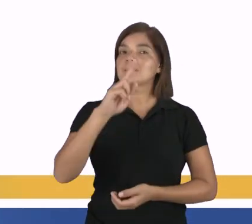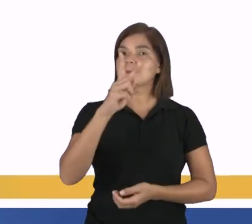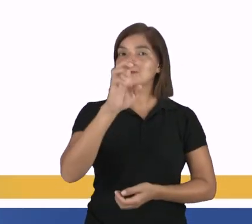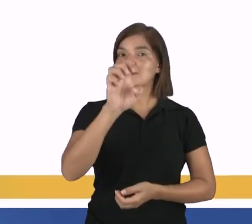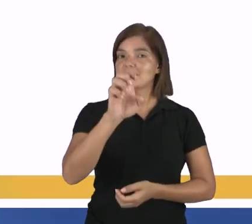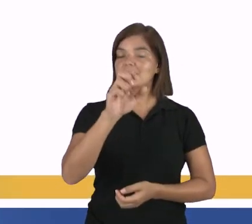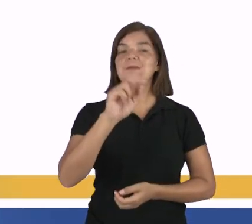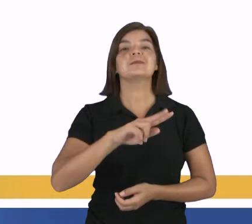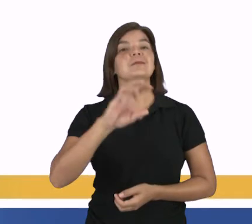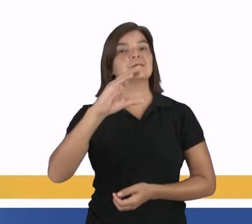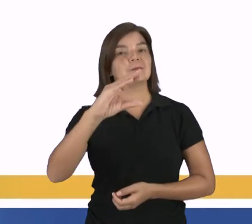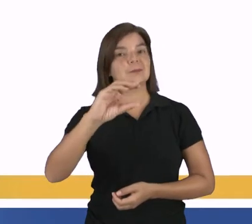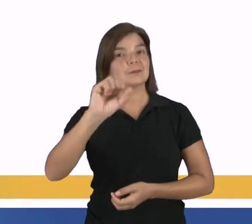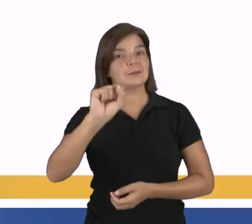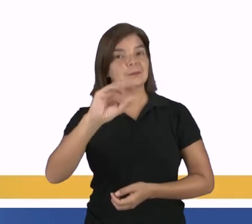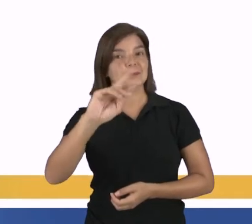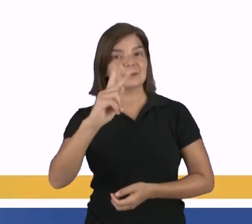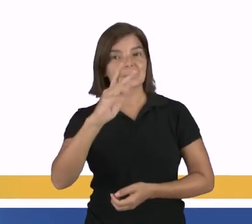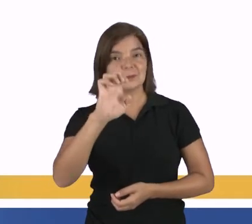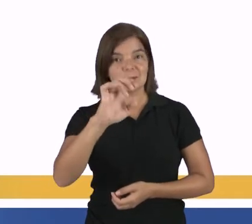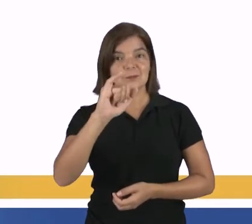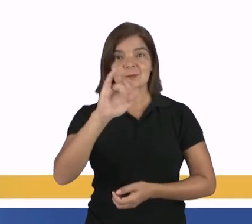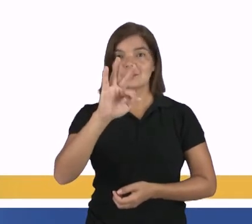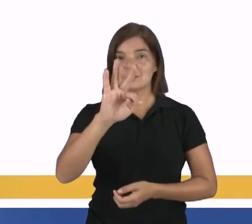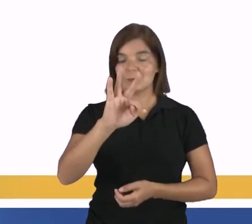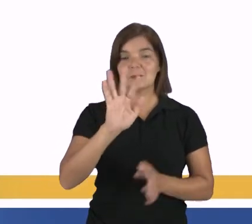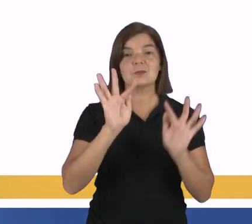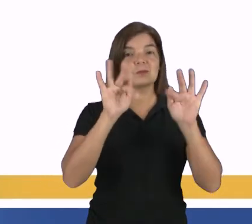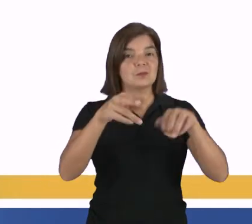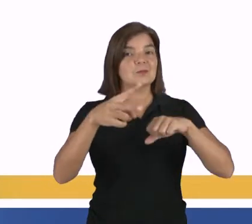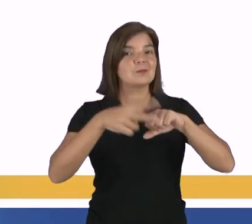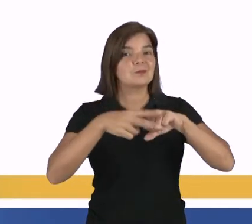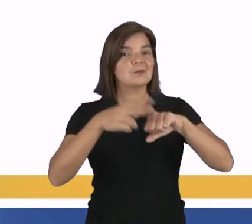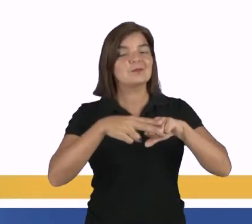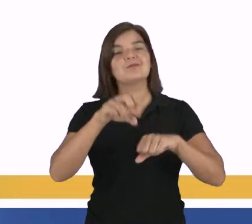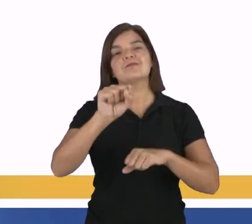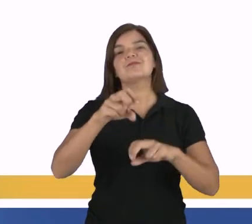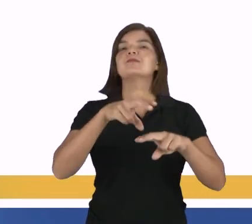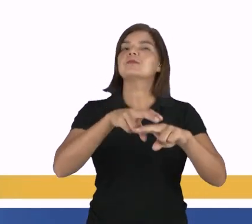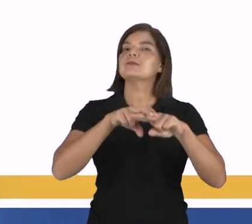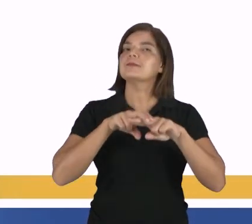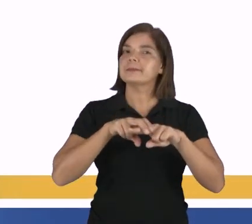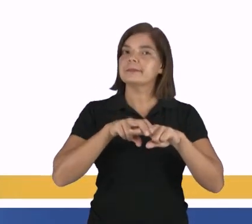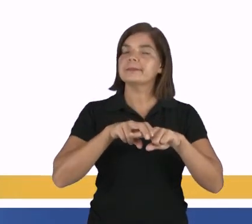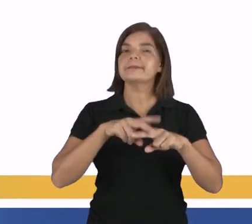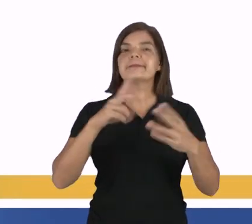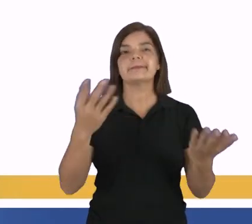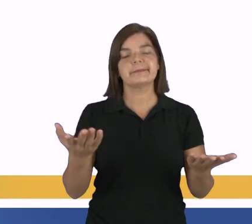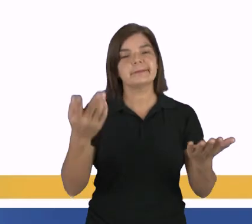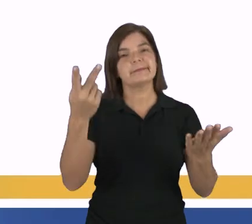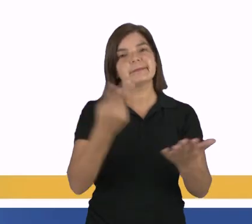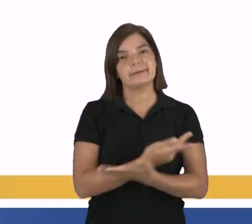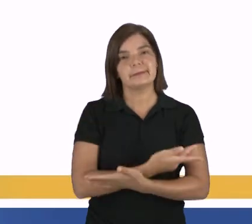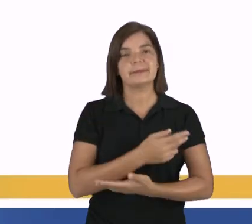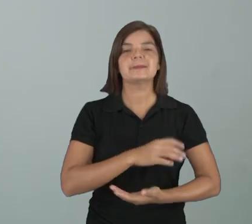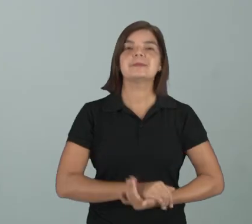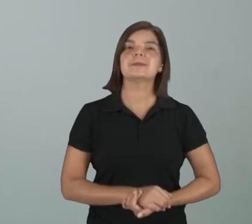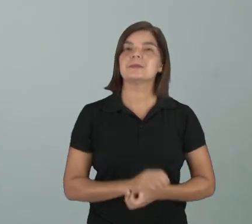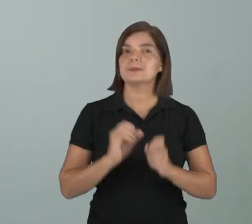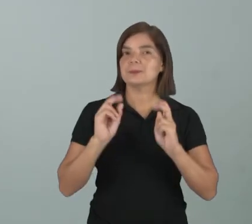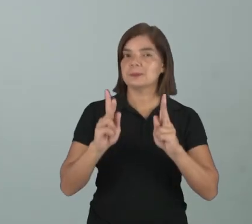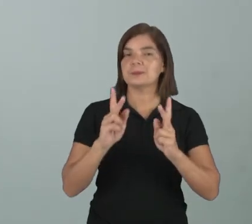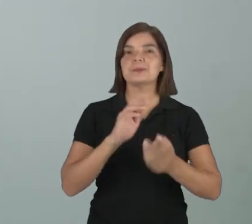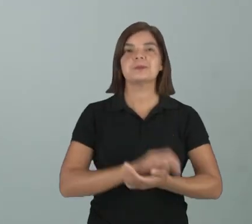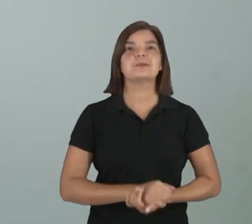essa regrinha do S no final do verbo? It takes. Então, por isso que ela está incorreta,